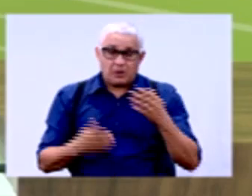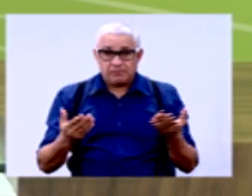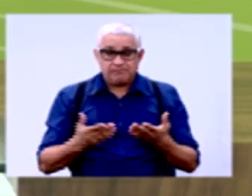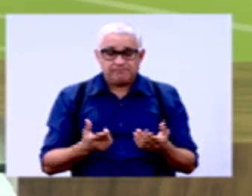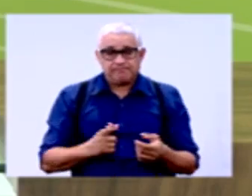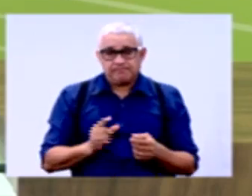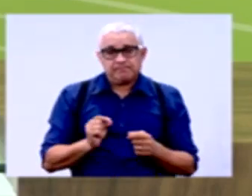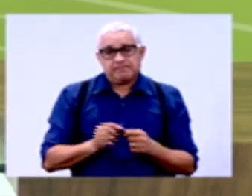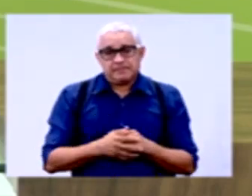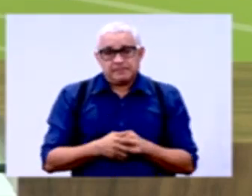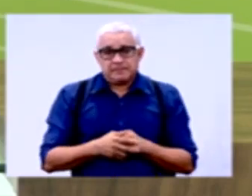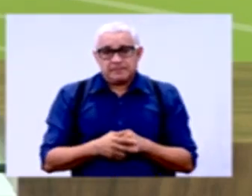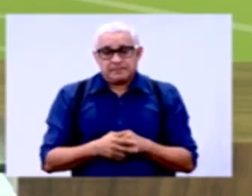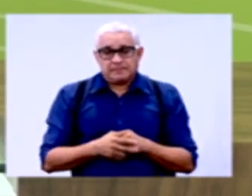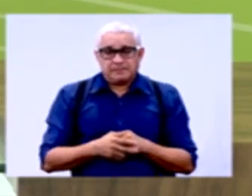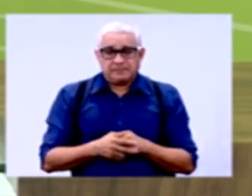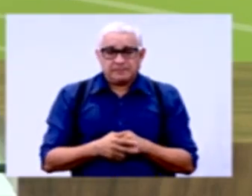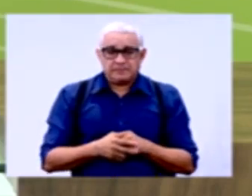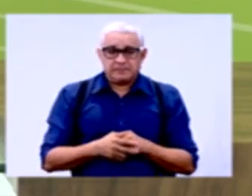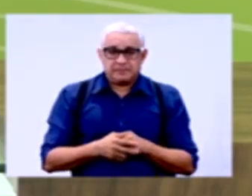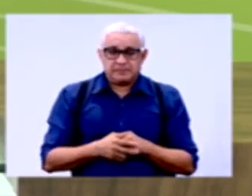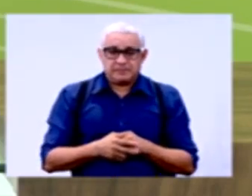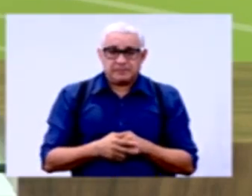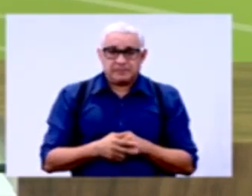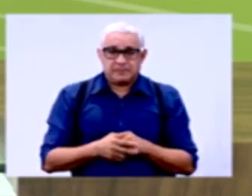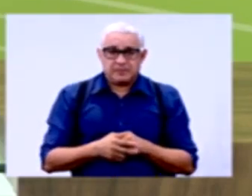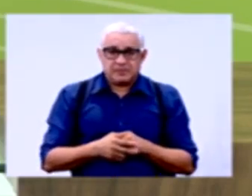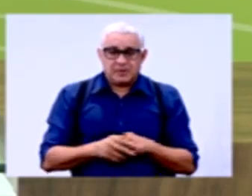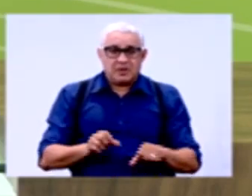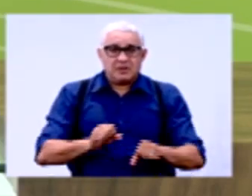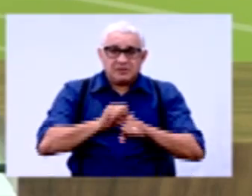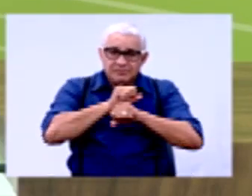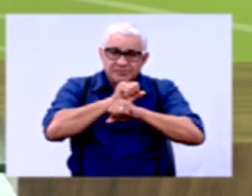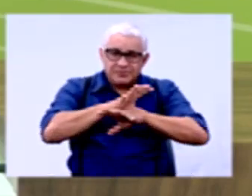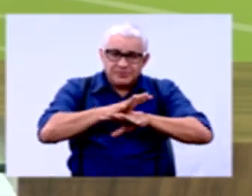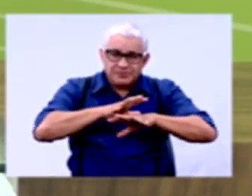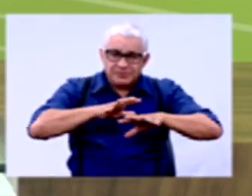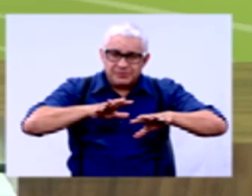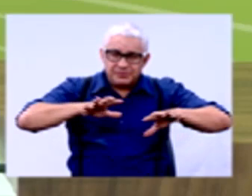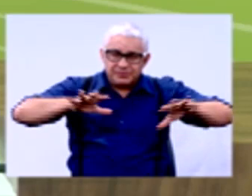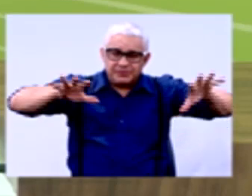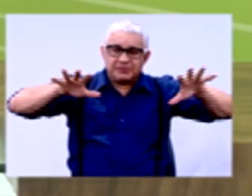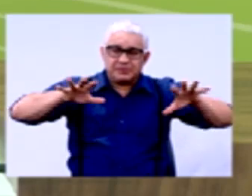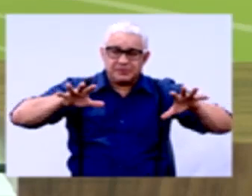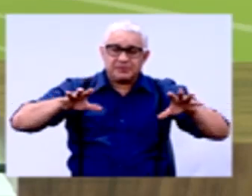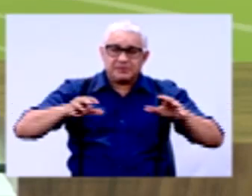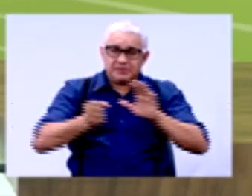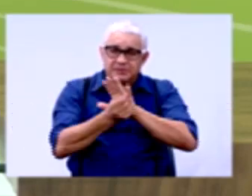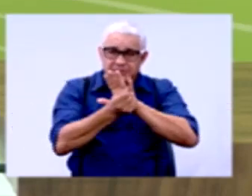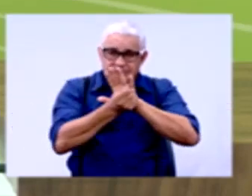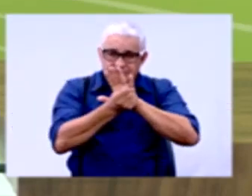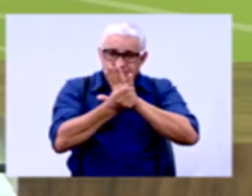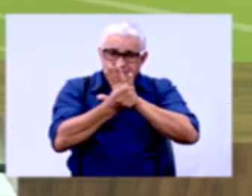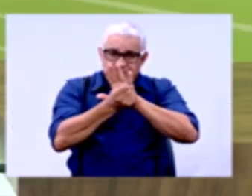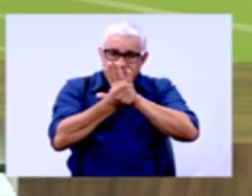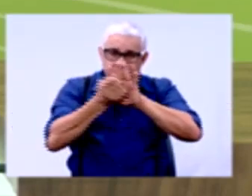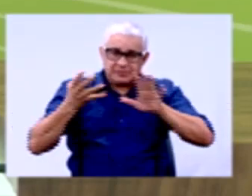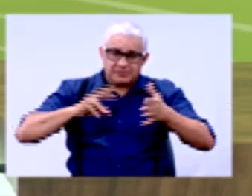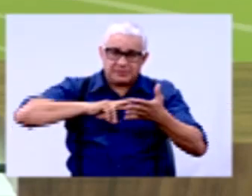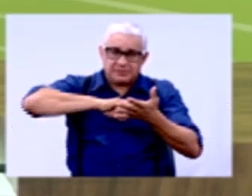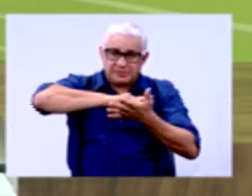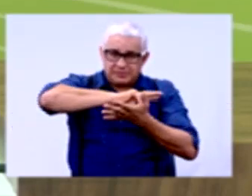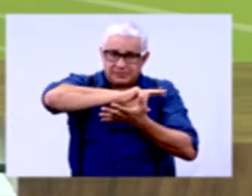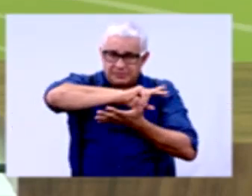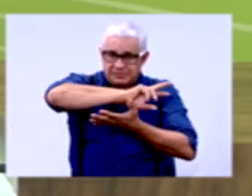em dia, ela praticamente está difundida na maioria das grandes aplicações. E